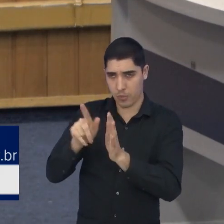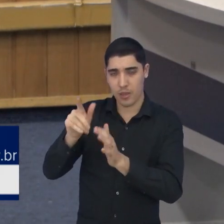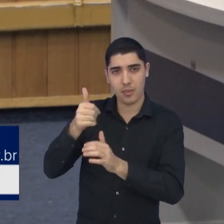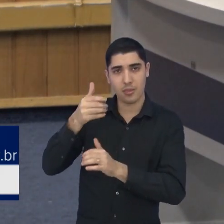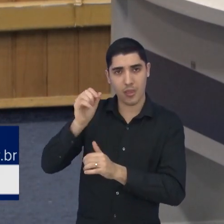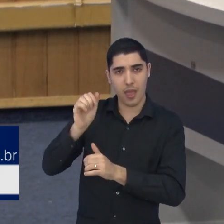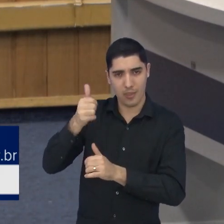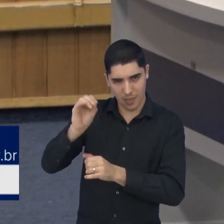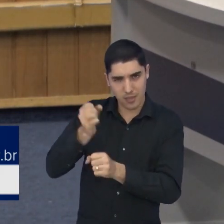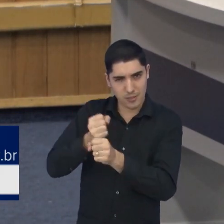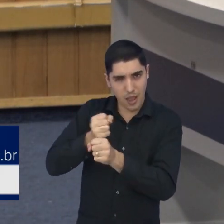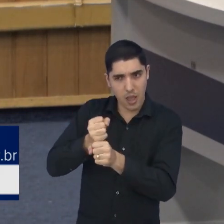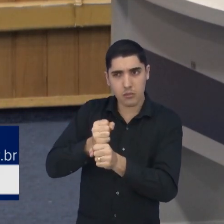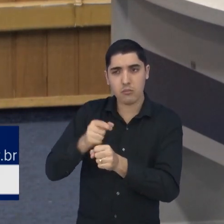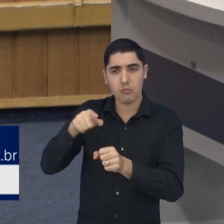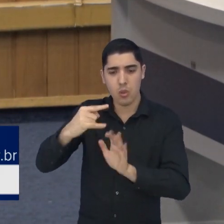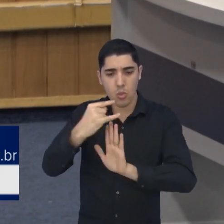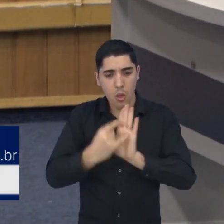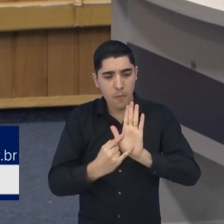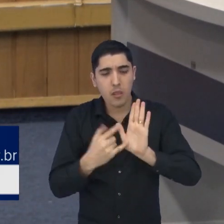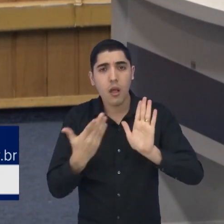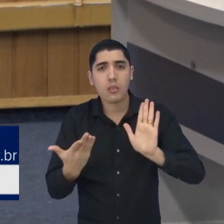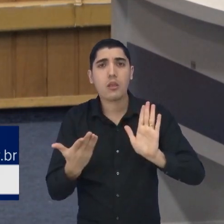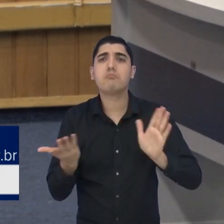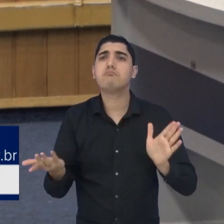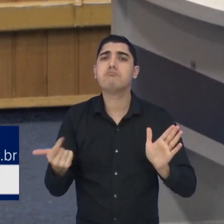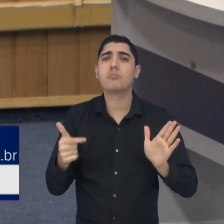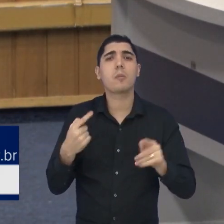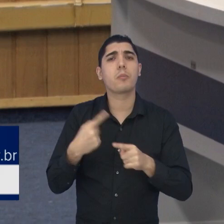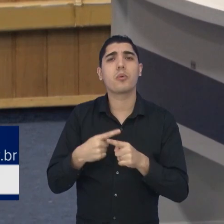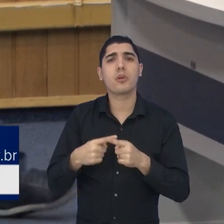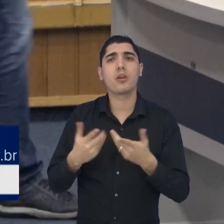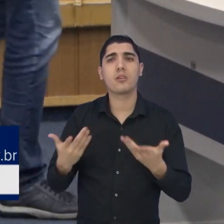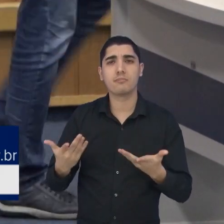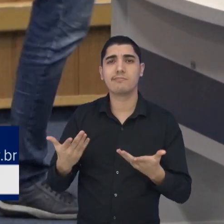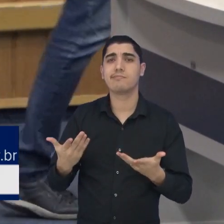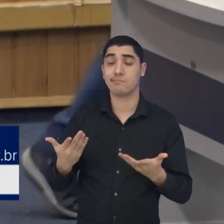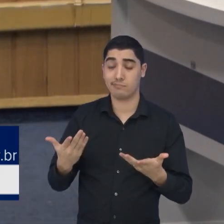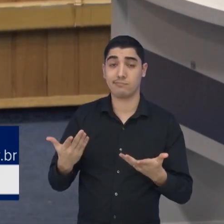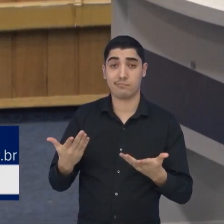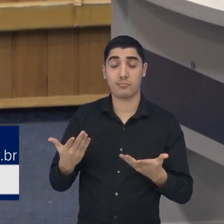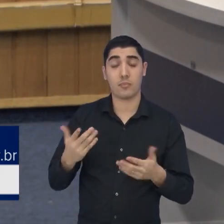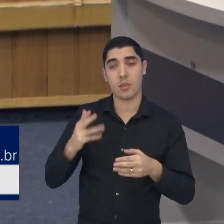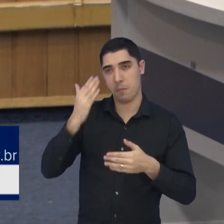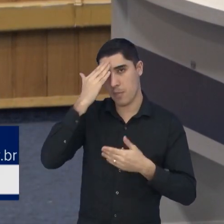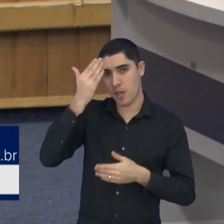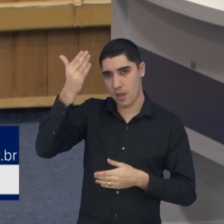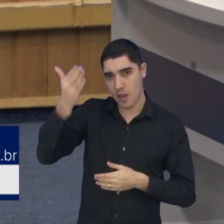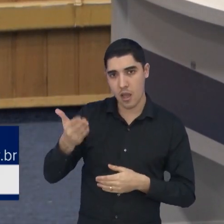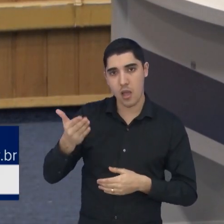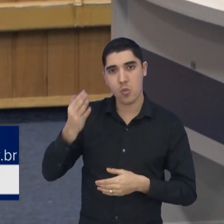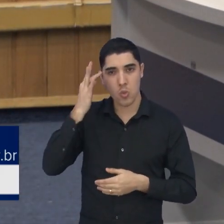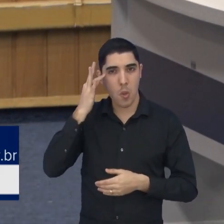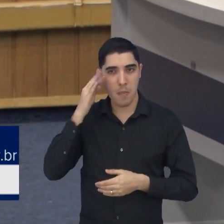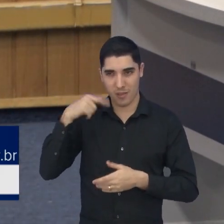é o problema? Então, vereador Tomás, obrigado pela parte, mas eu queria deixar registrado